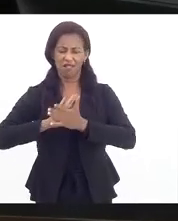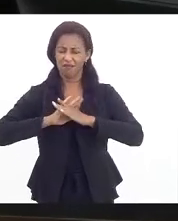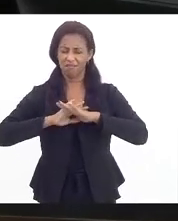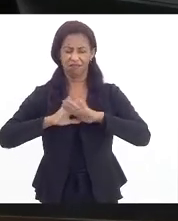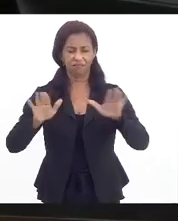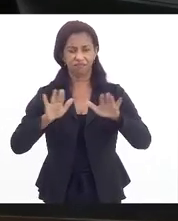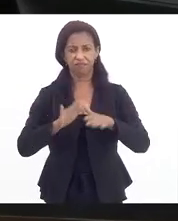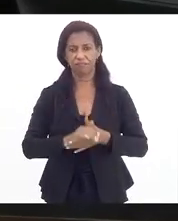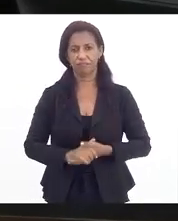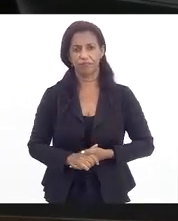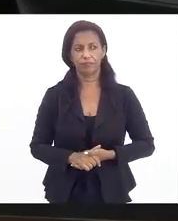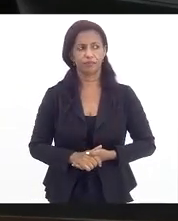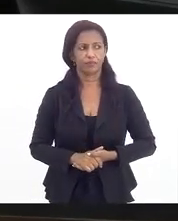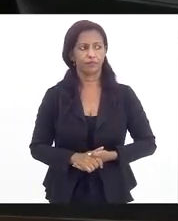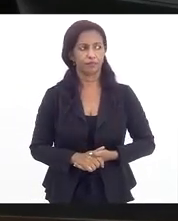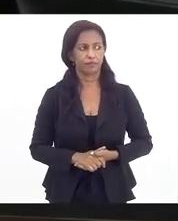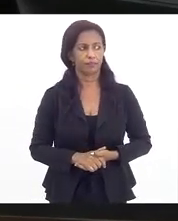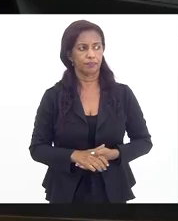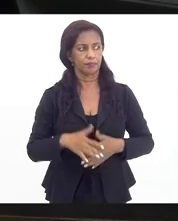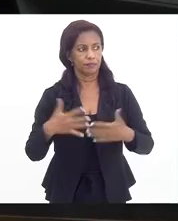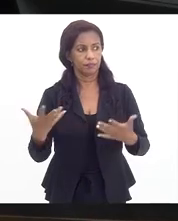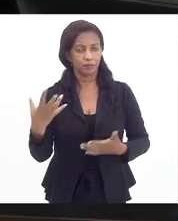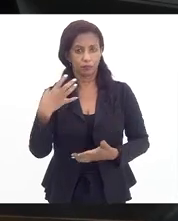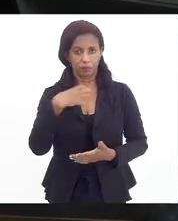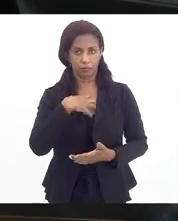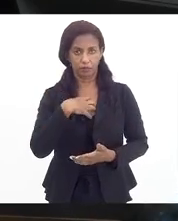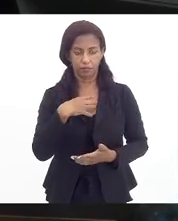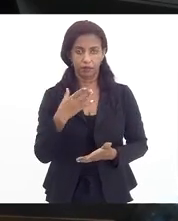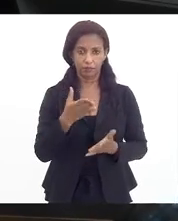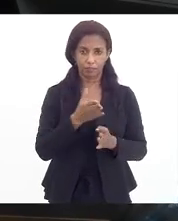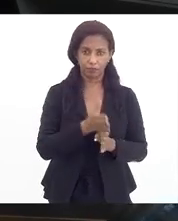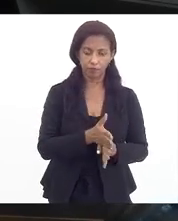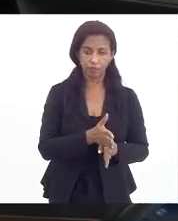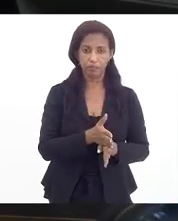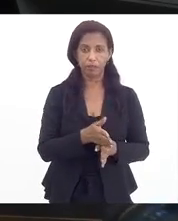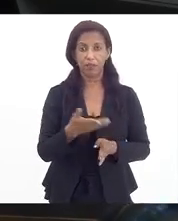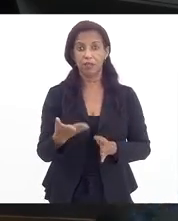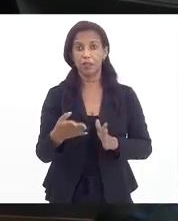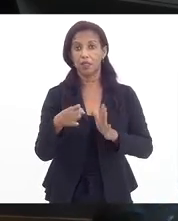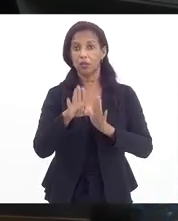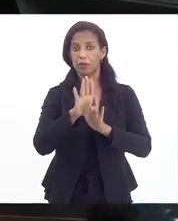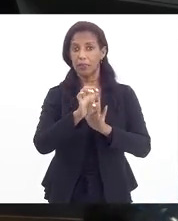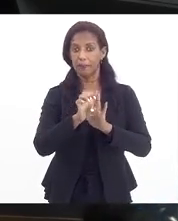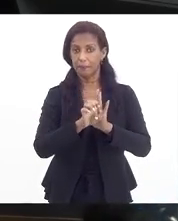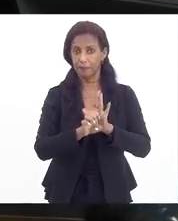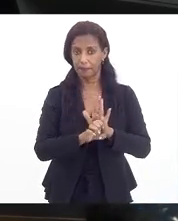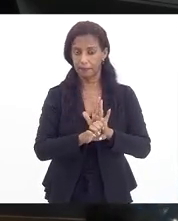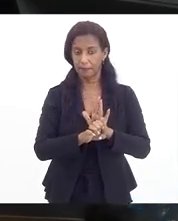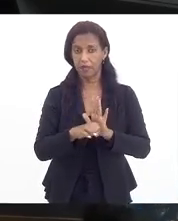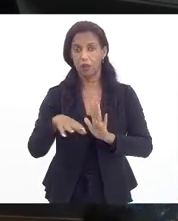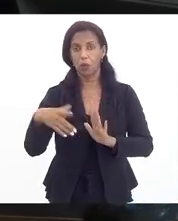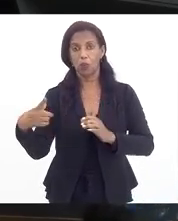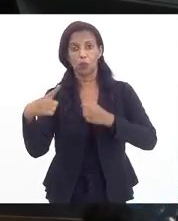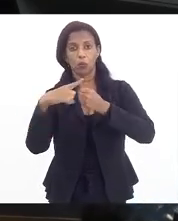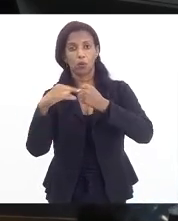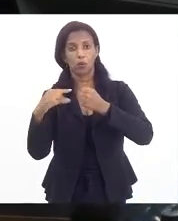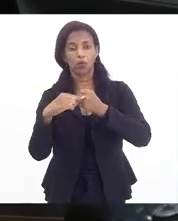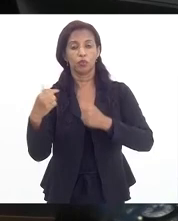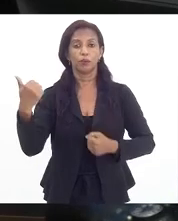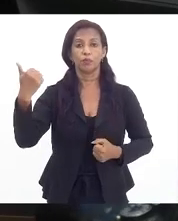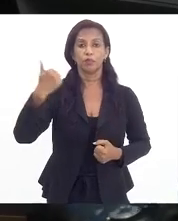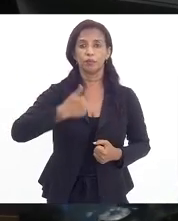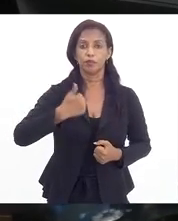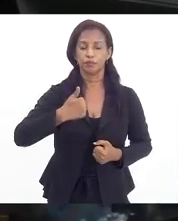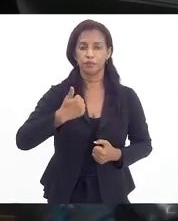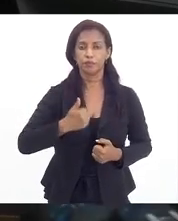disso então nesse sentido tanto alimentar quanto o artigo primeiro